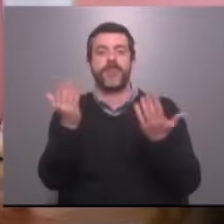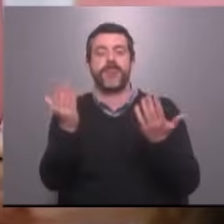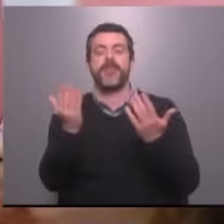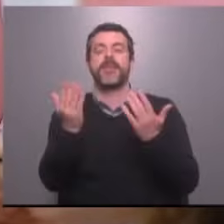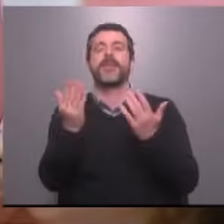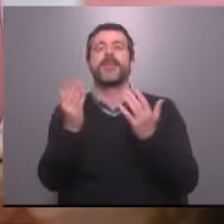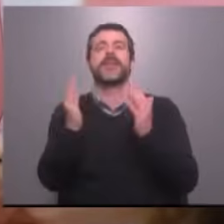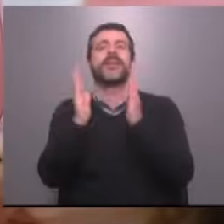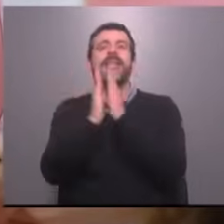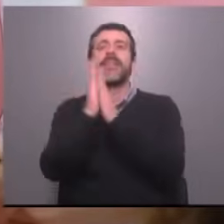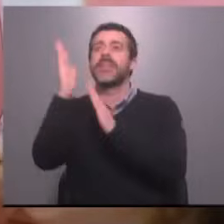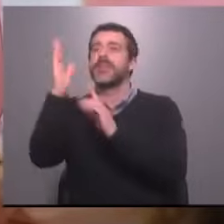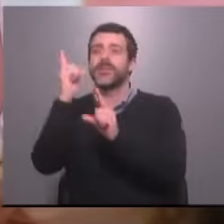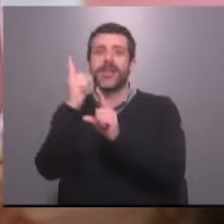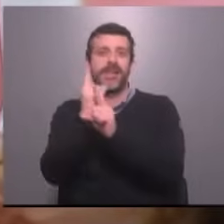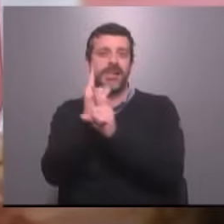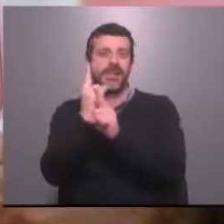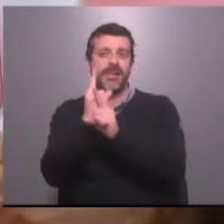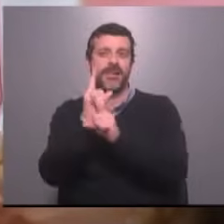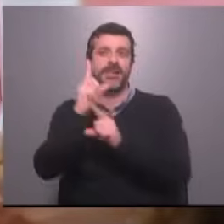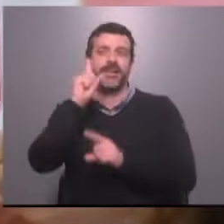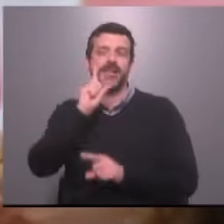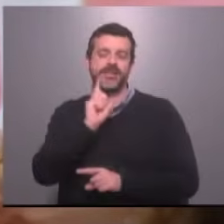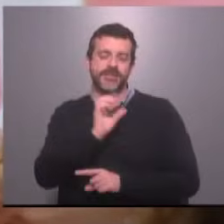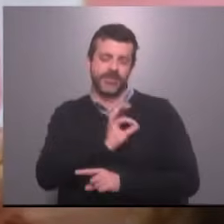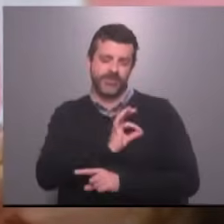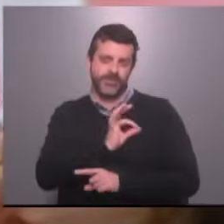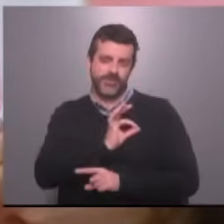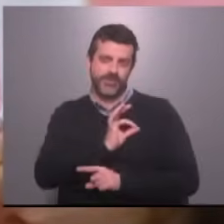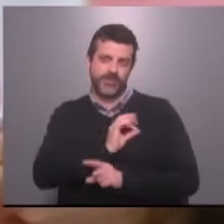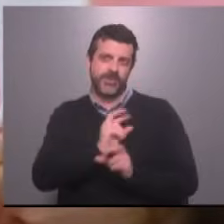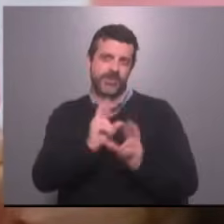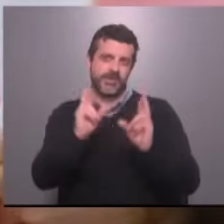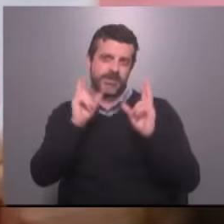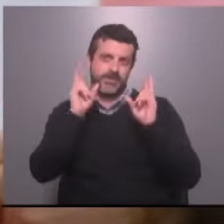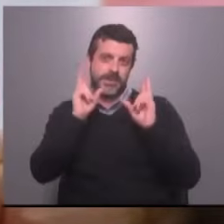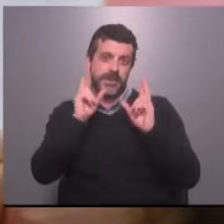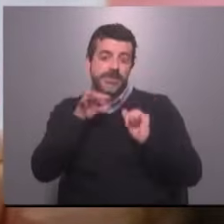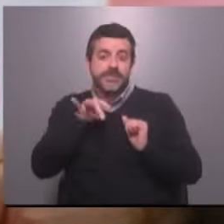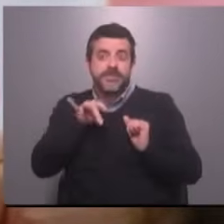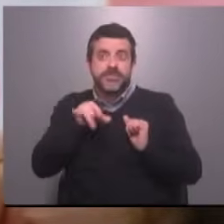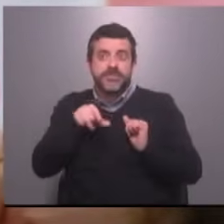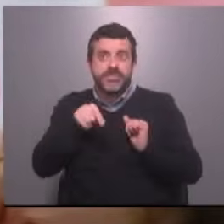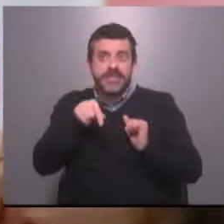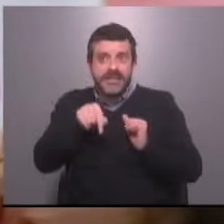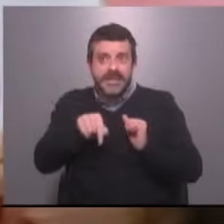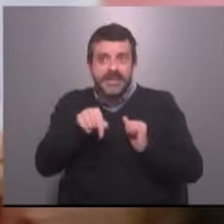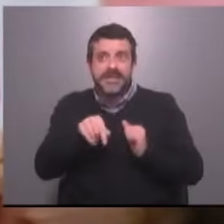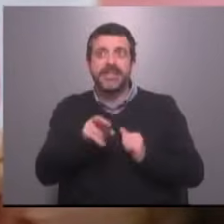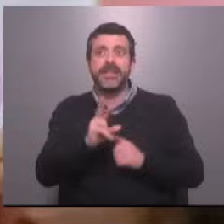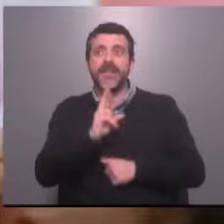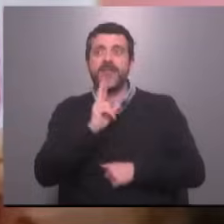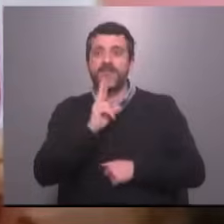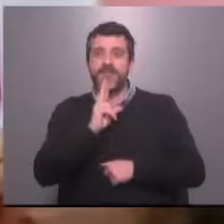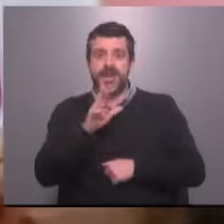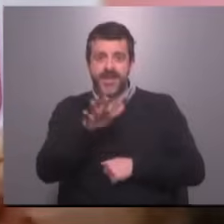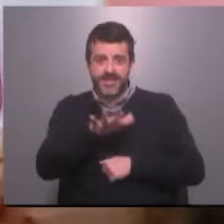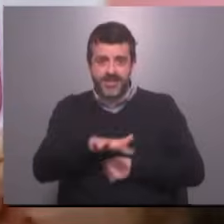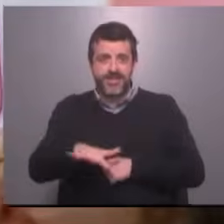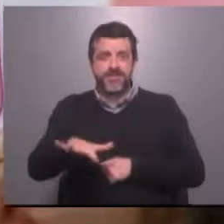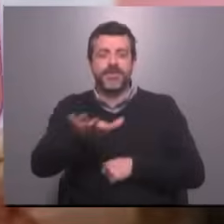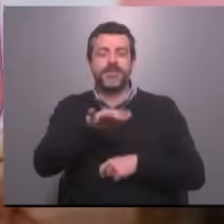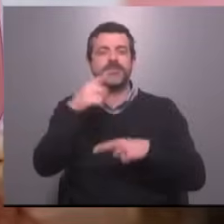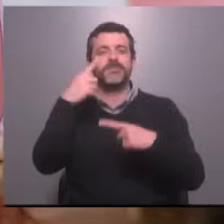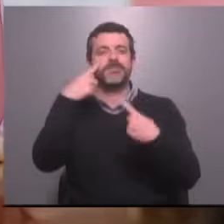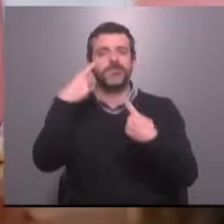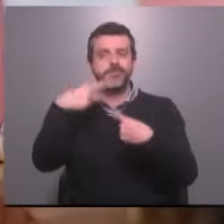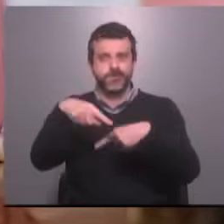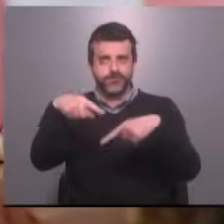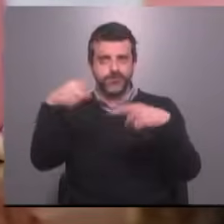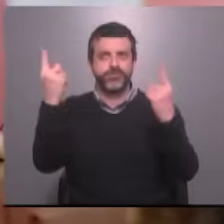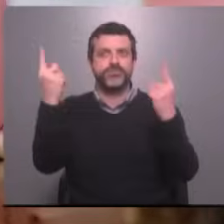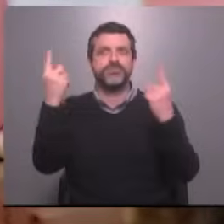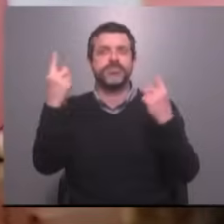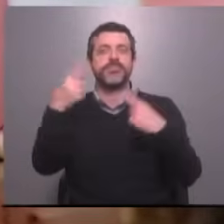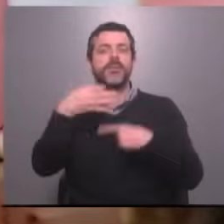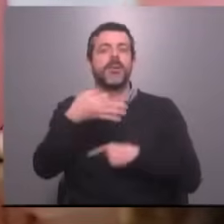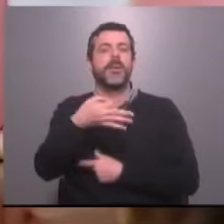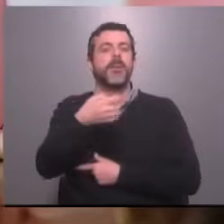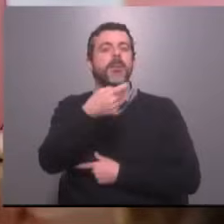no tempo, o mesmo Deus que a Senhora da Esperança, neste lugar, de